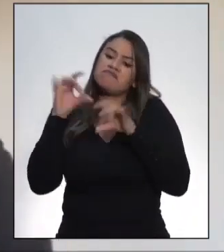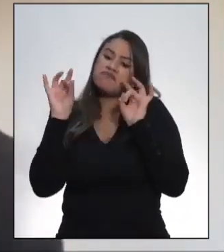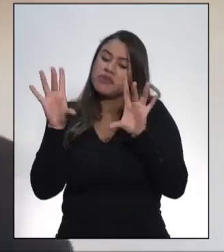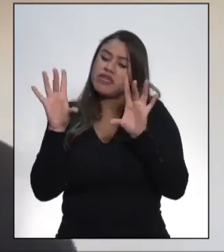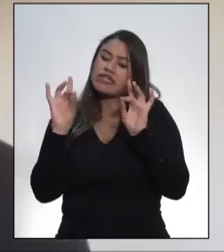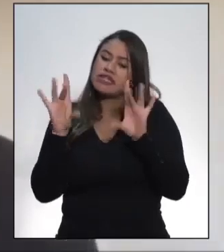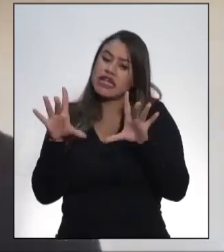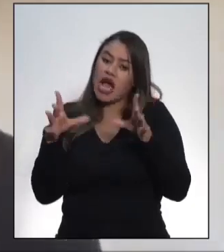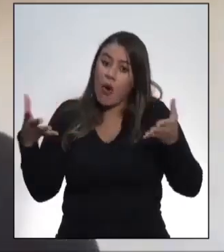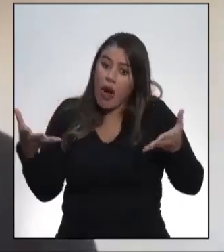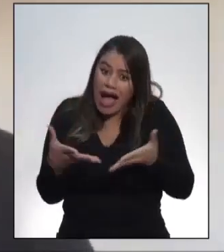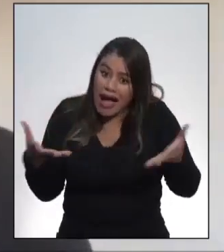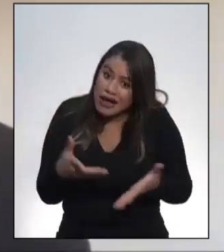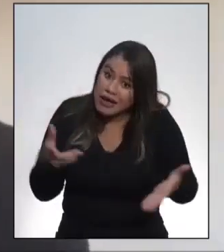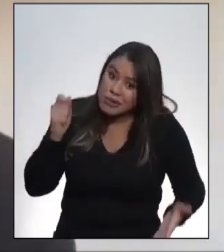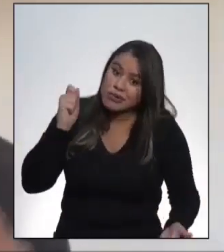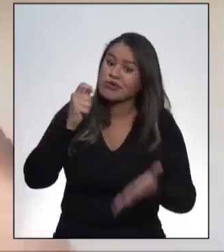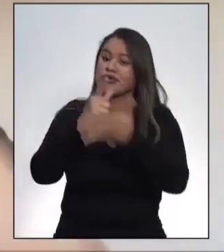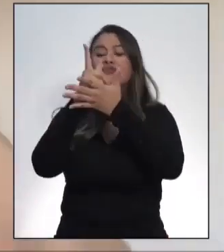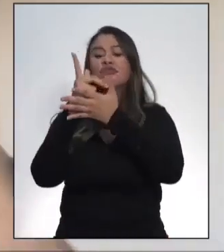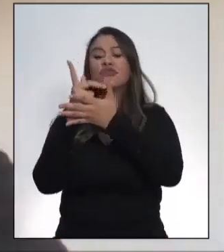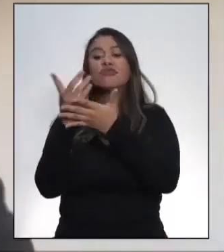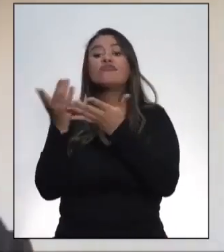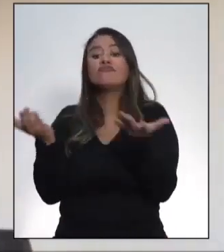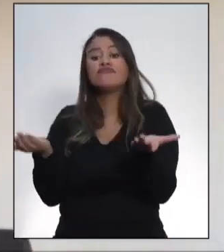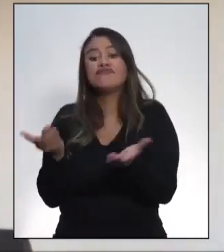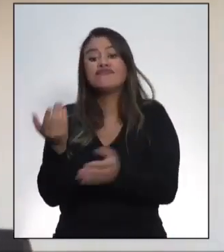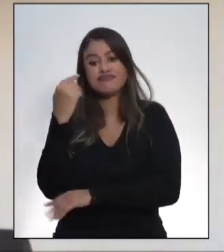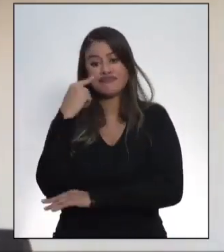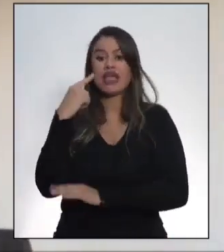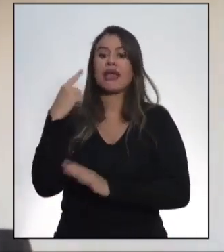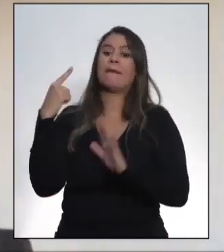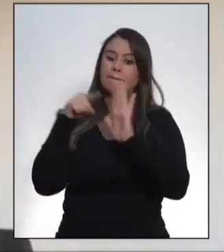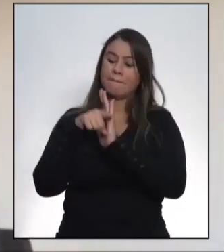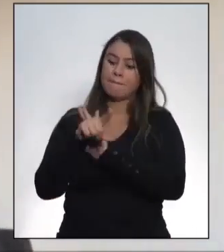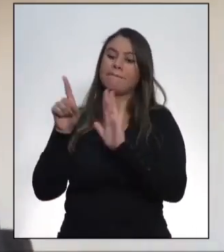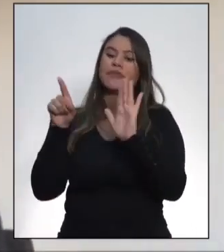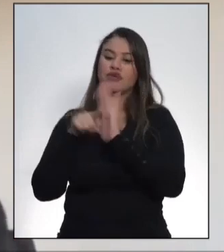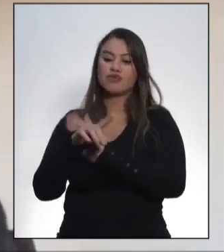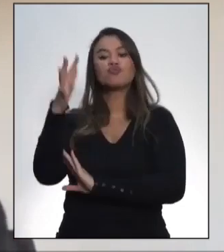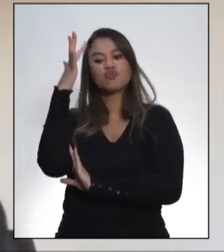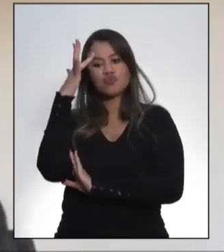seja comprado agora? Esse tipo de pergunta